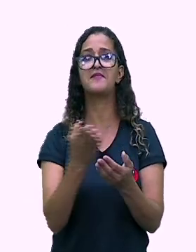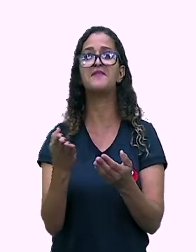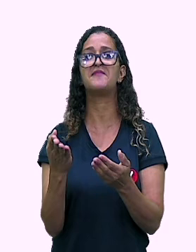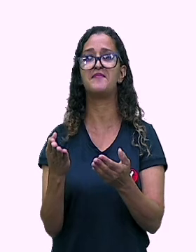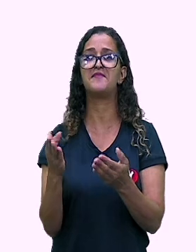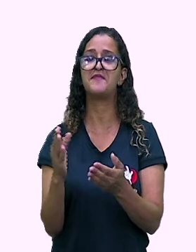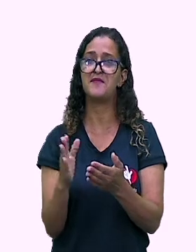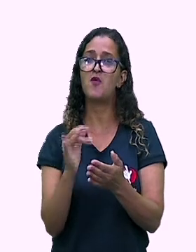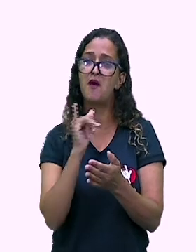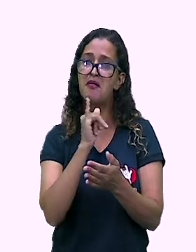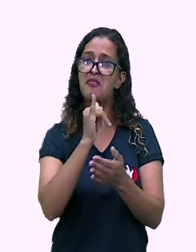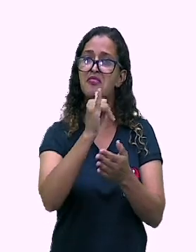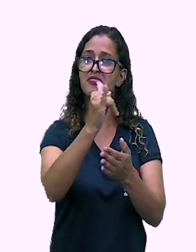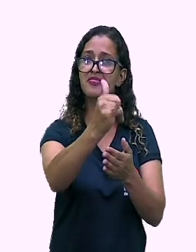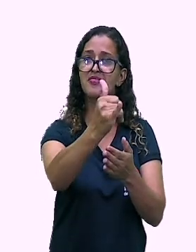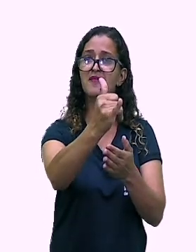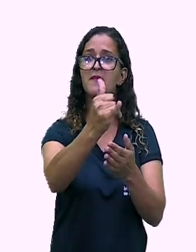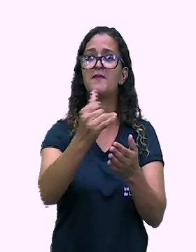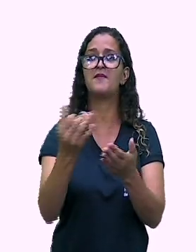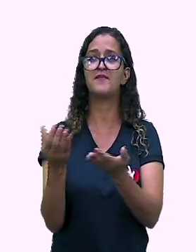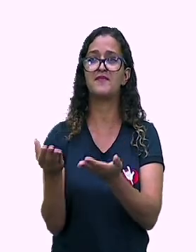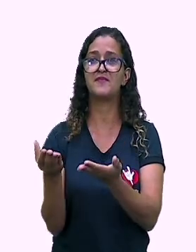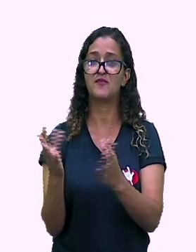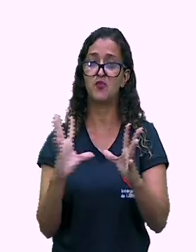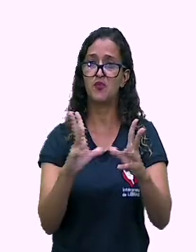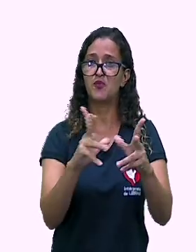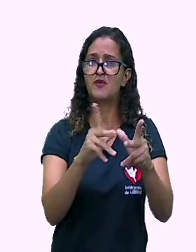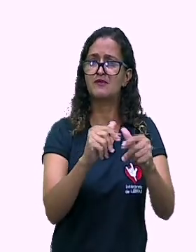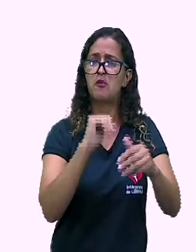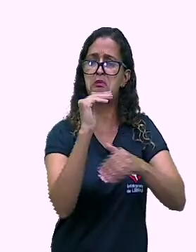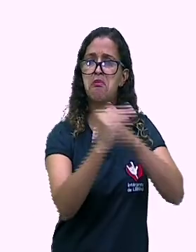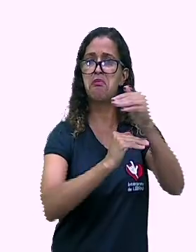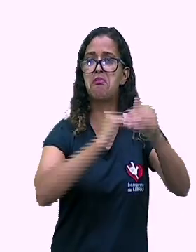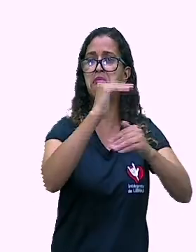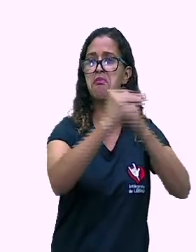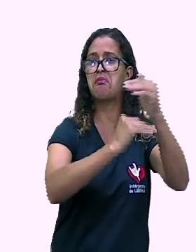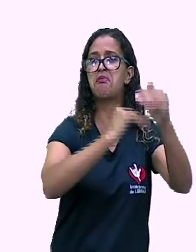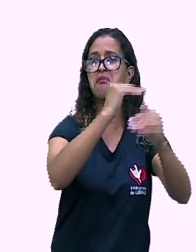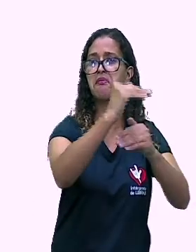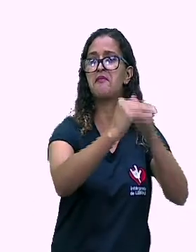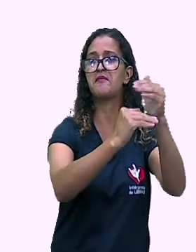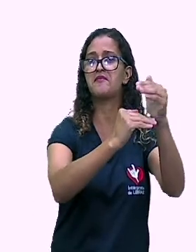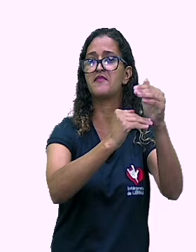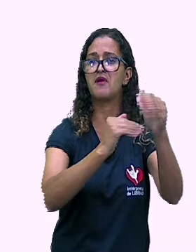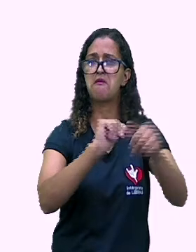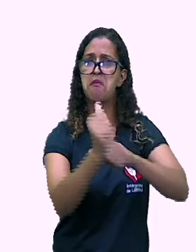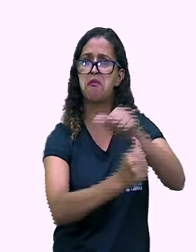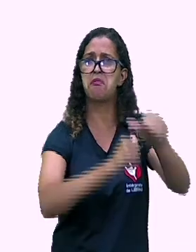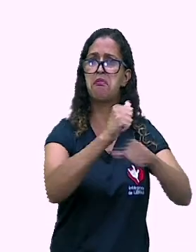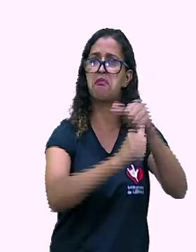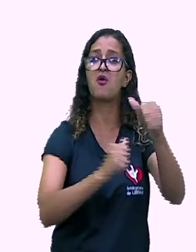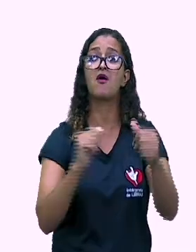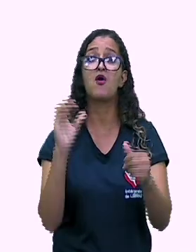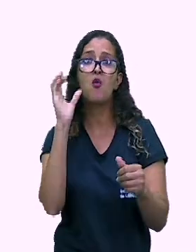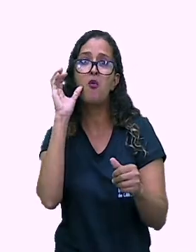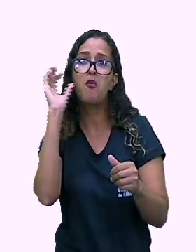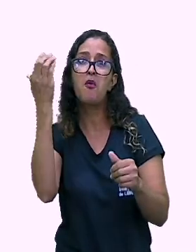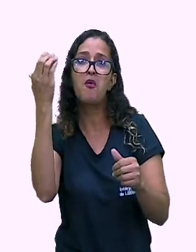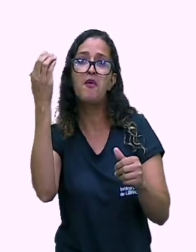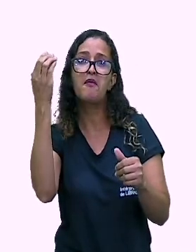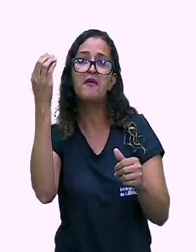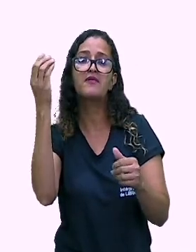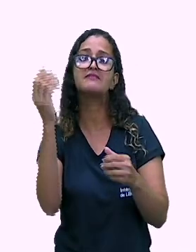é falar sobre todo o processo do mofo, como